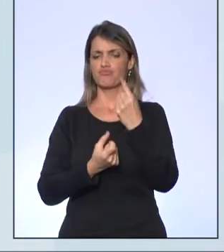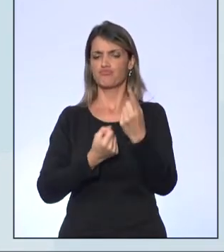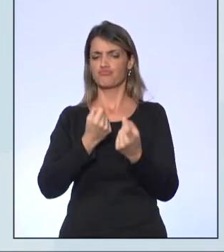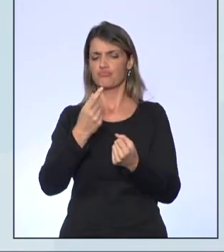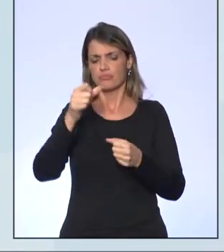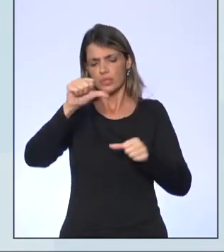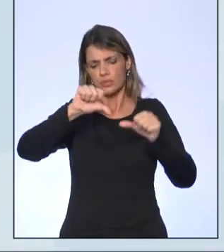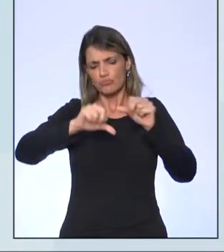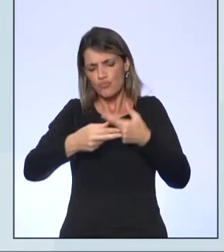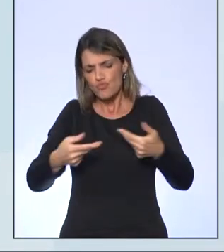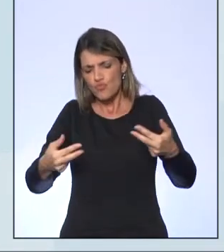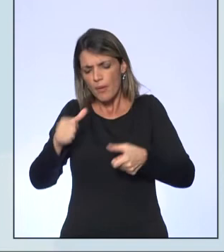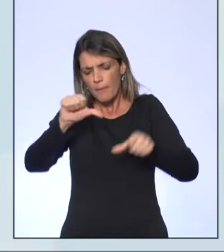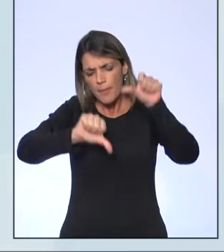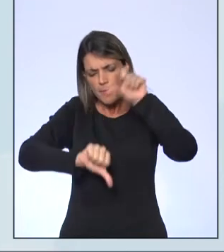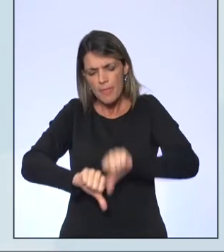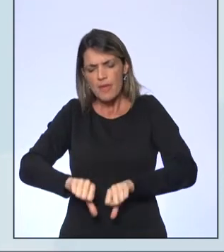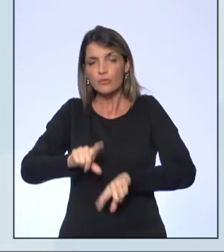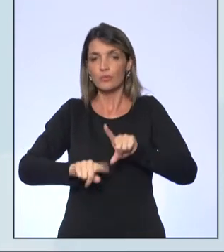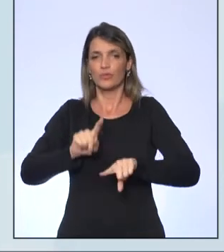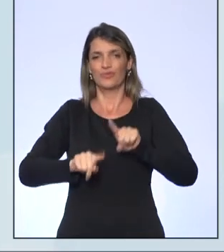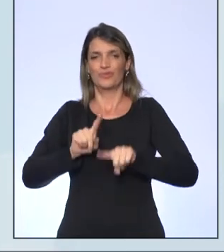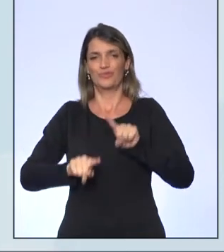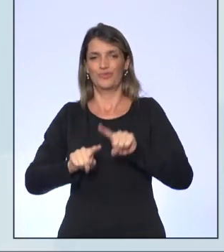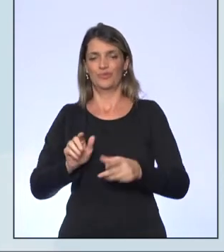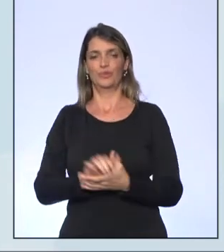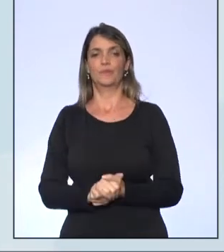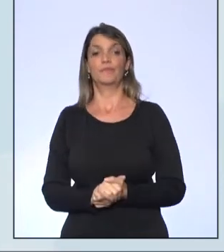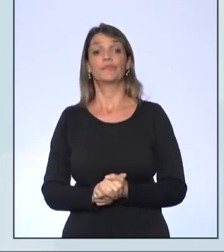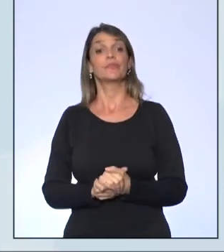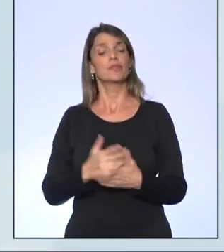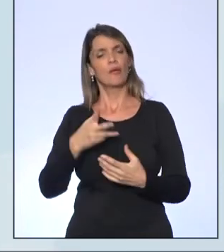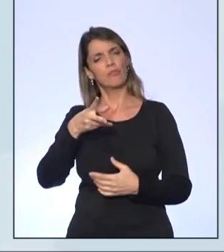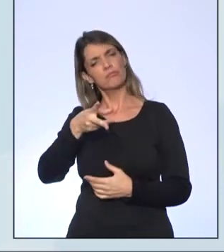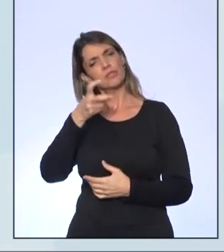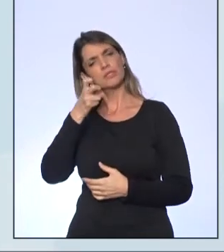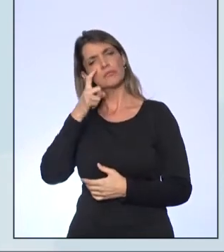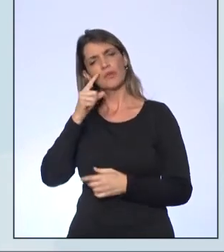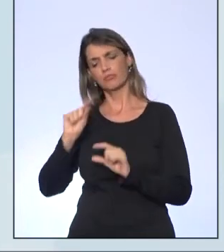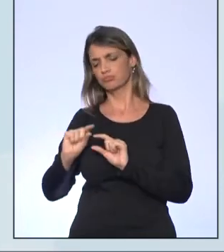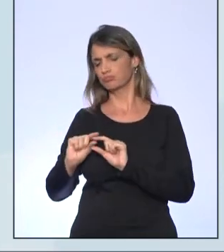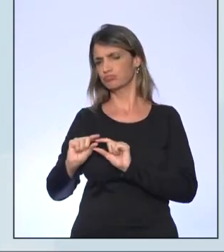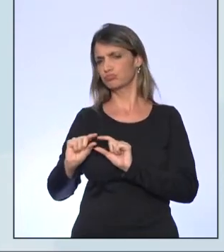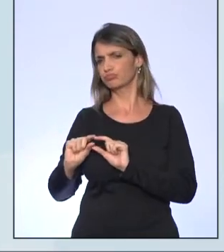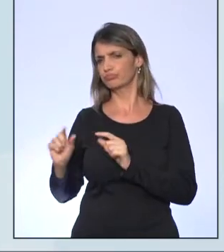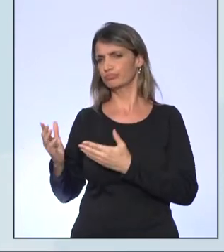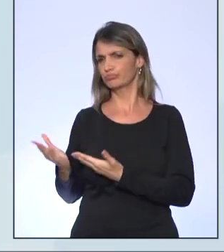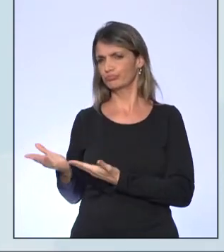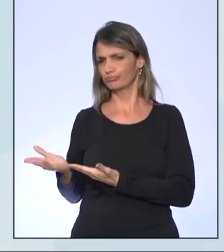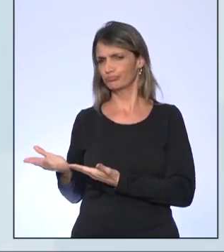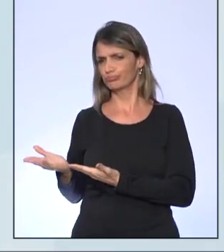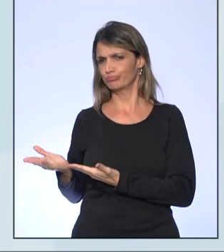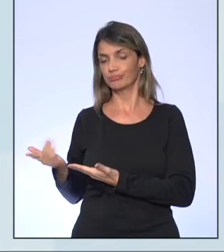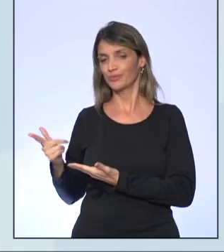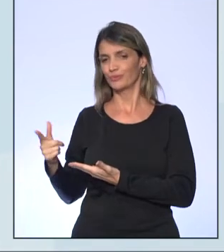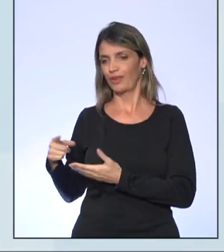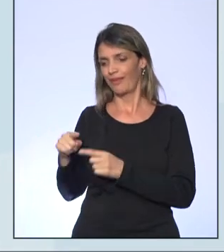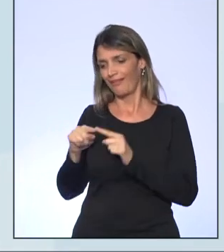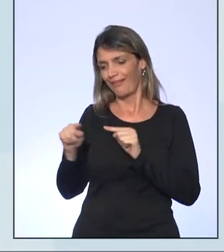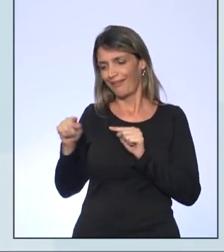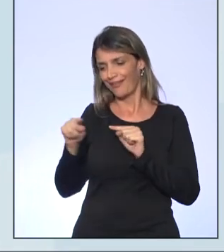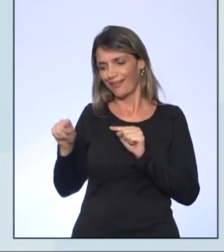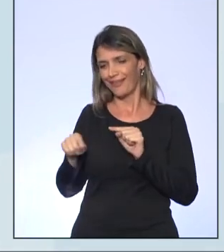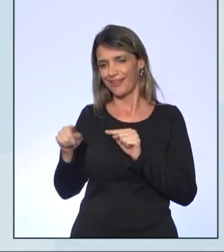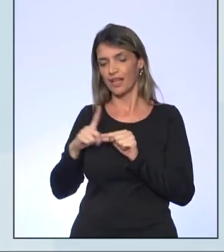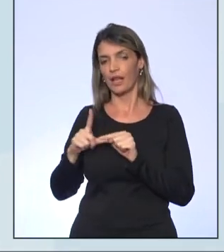ingredientes do produto, de acordo com a equação. Então, se a gente observar lá a equação, que também saiu sem a nossa seta, né, gente? A gente tem lá o